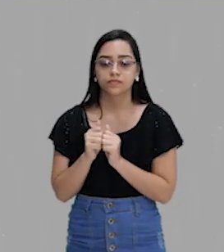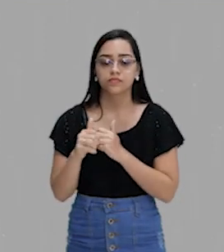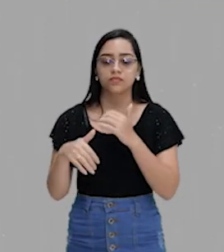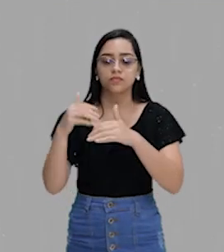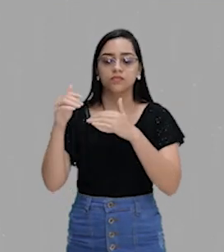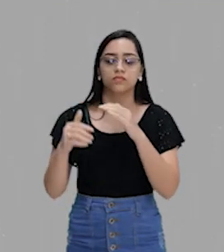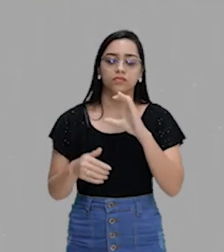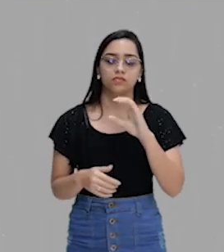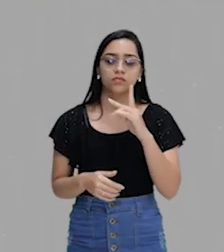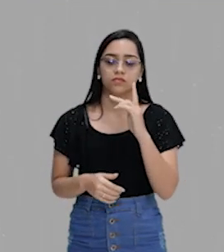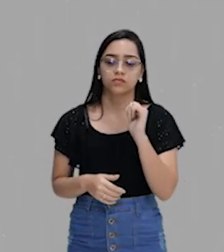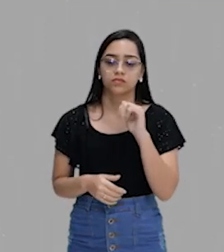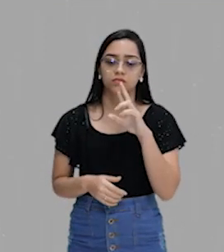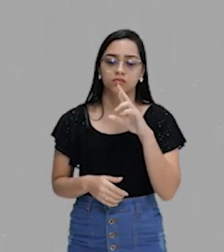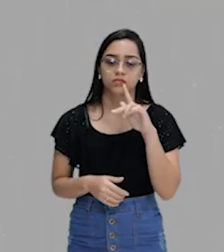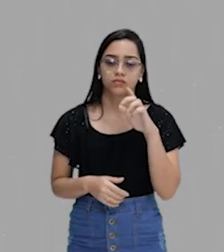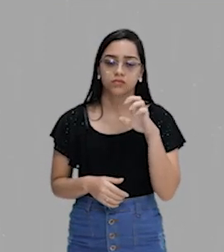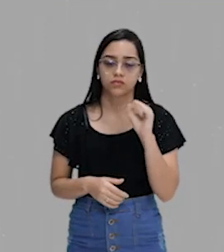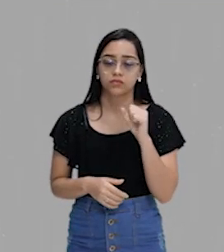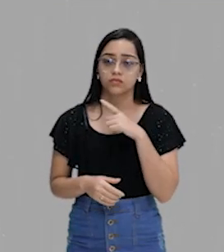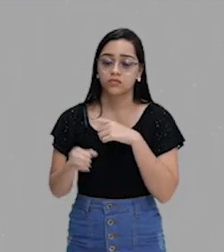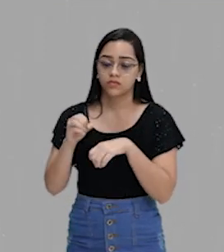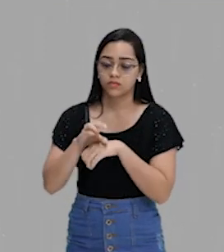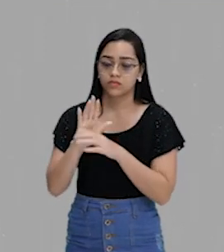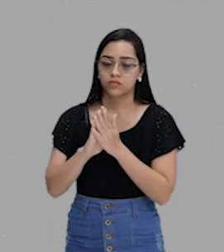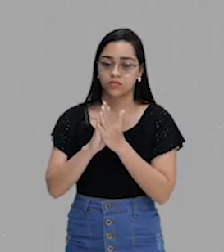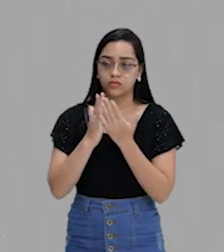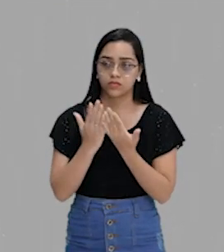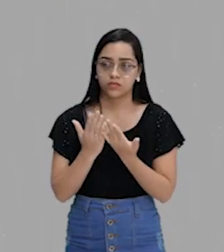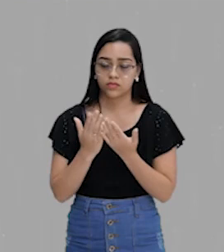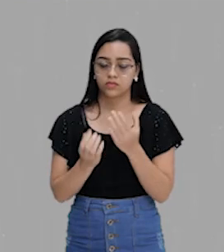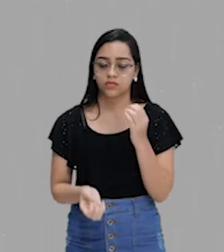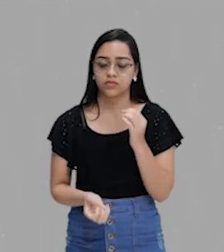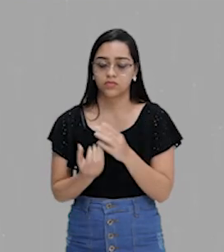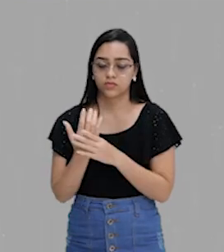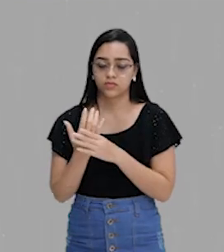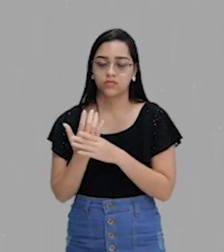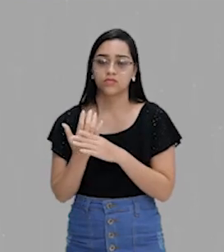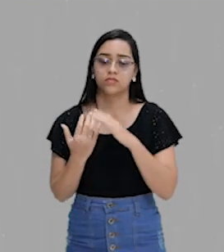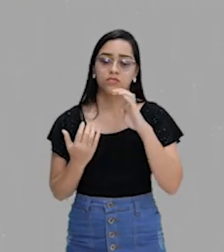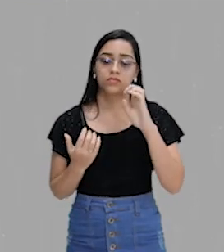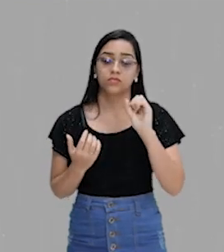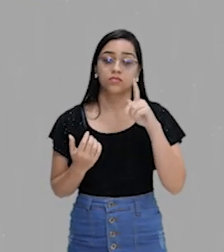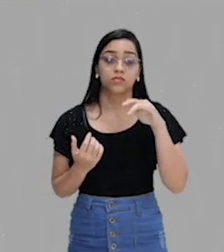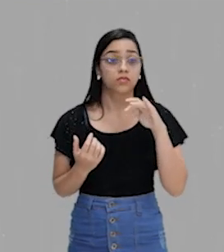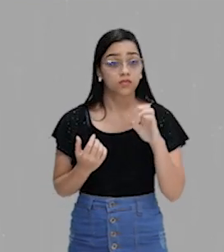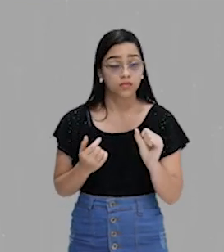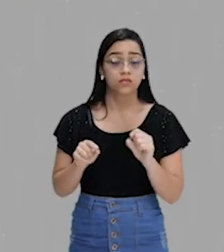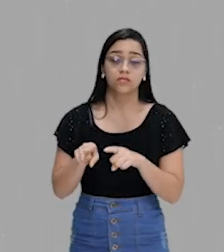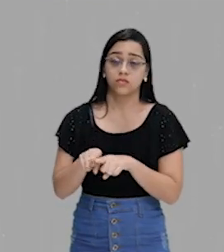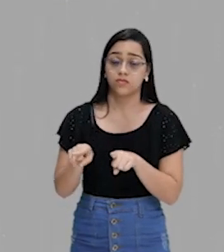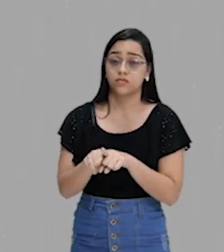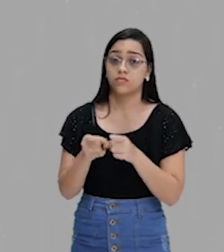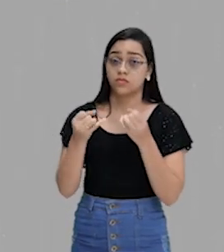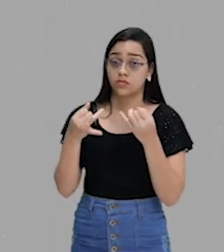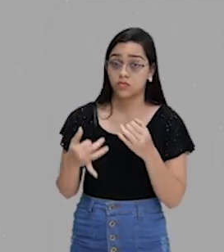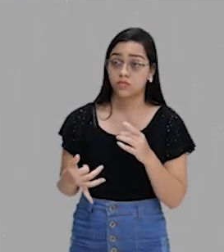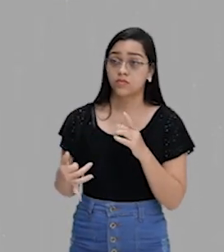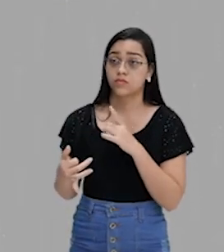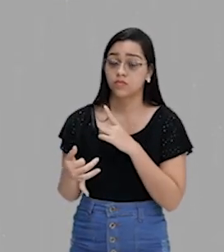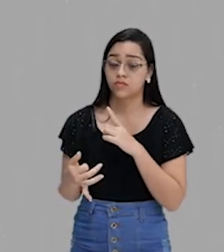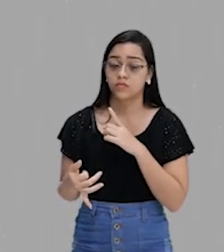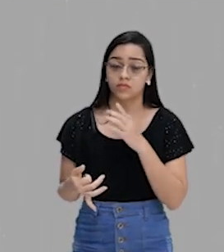o Charles Darwin com a publicação do seu livro A Origem das Espécies. Cientificamente falando,